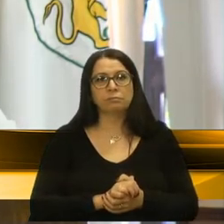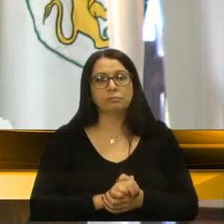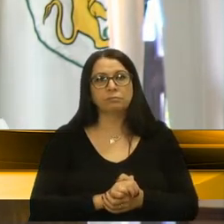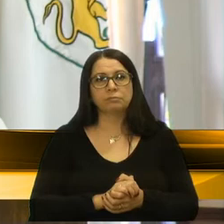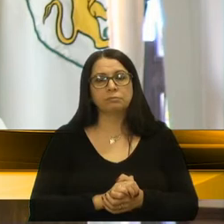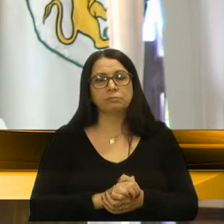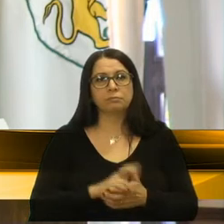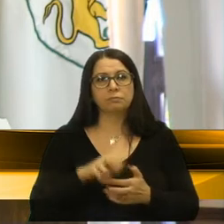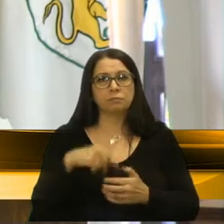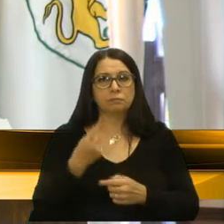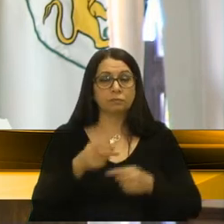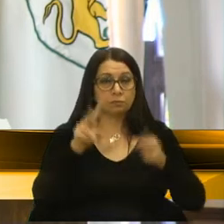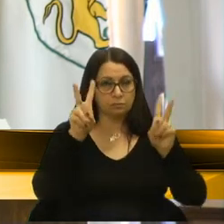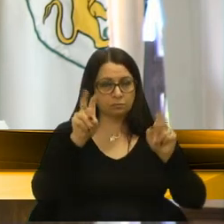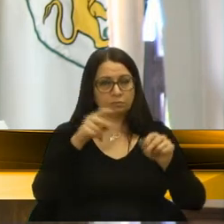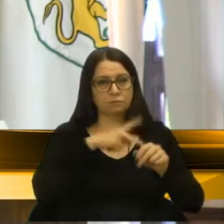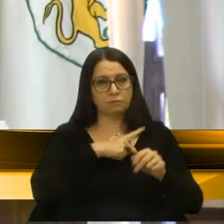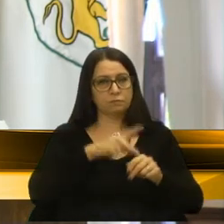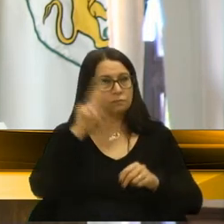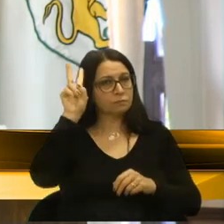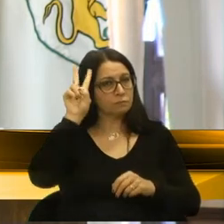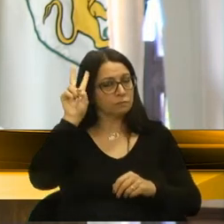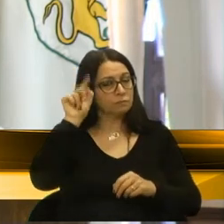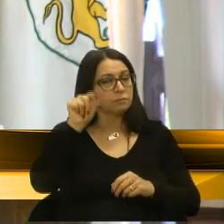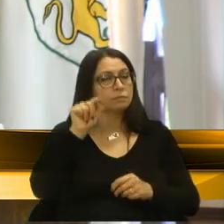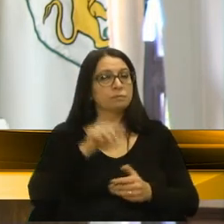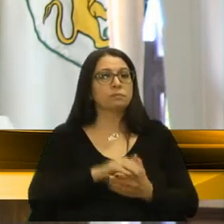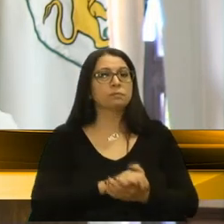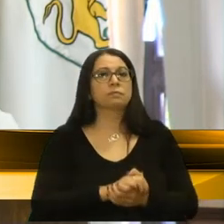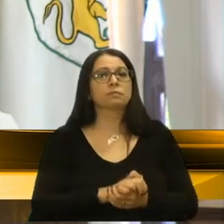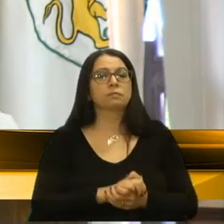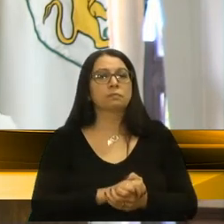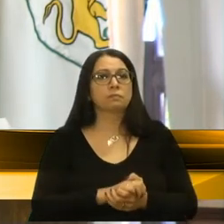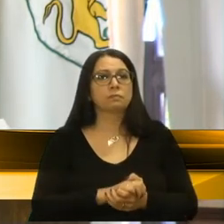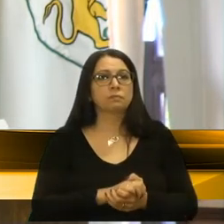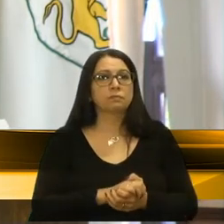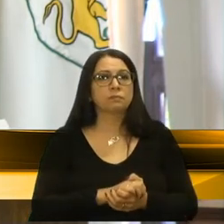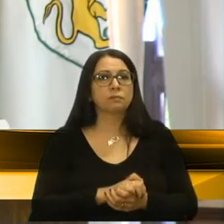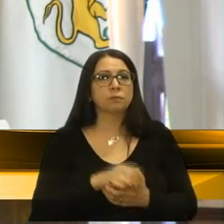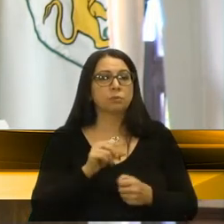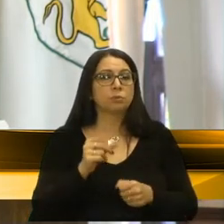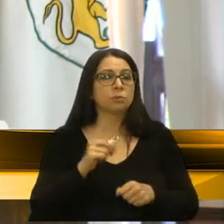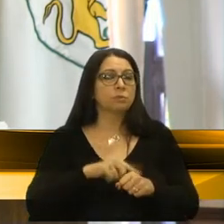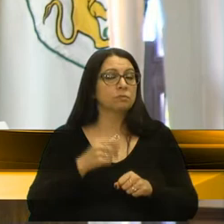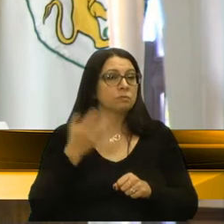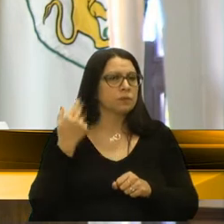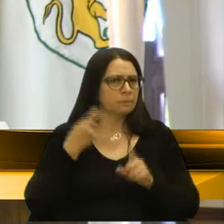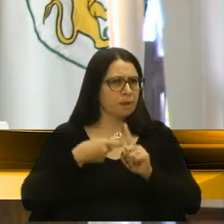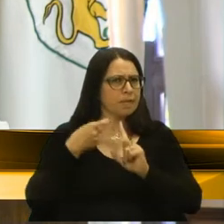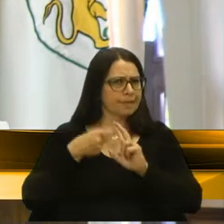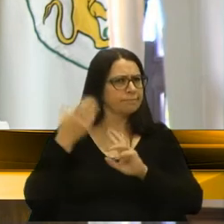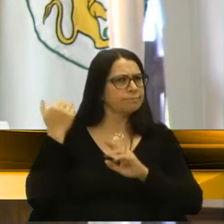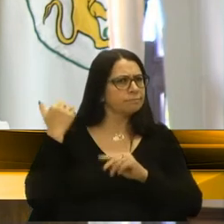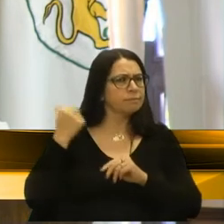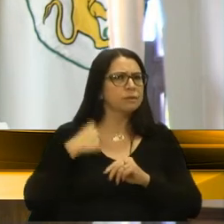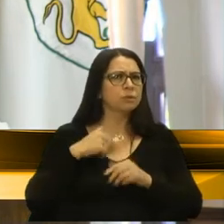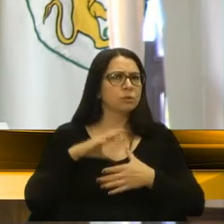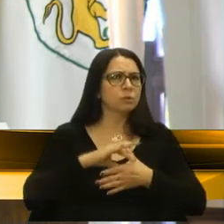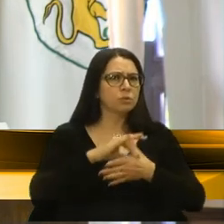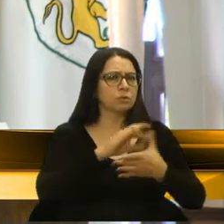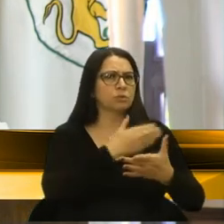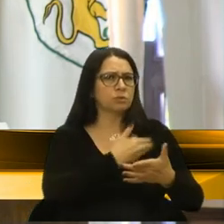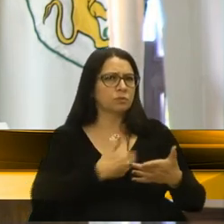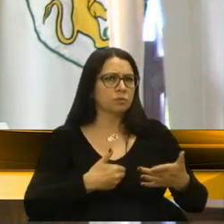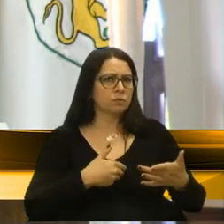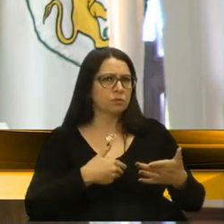Outro assunto, senhor presidente, quero lembrar aqui que há poucos meses atrás, quando o líder do governo ainda